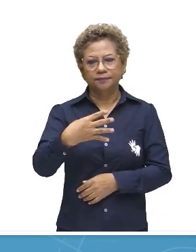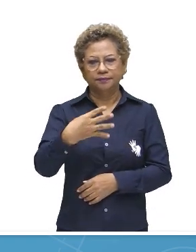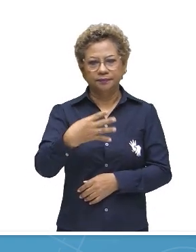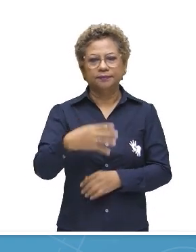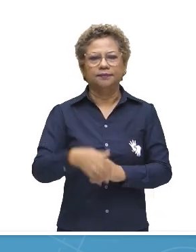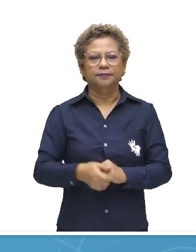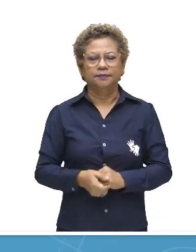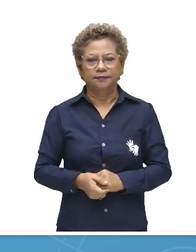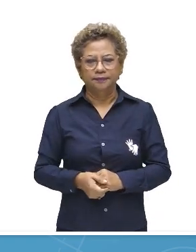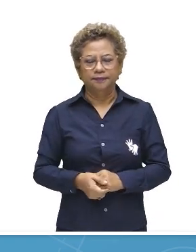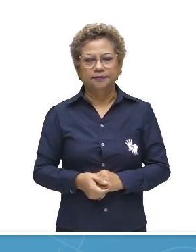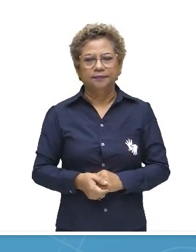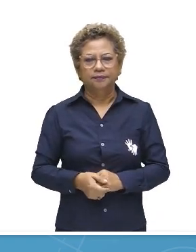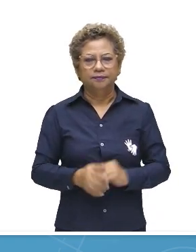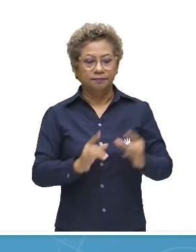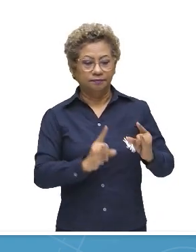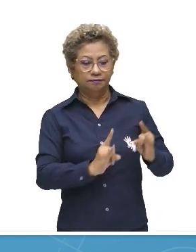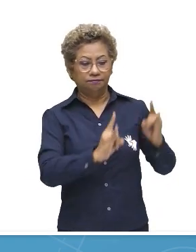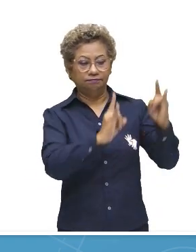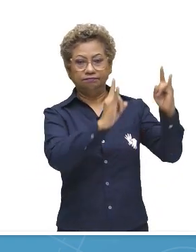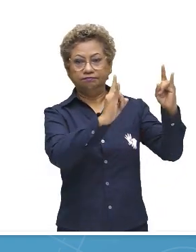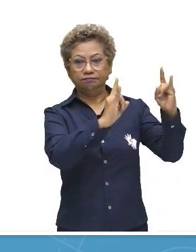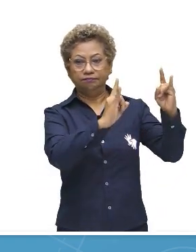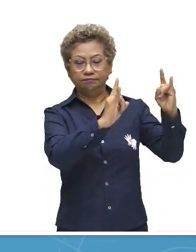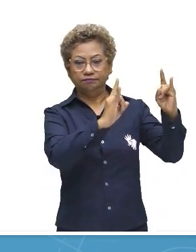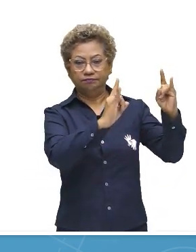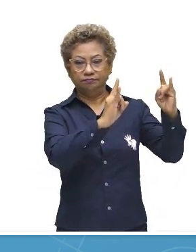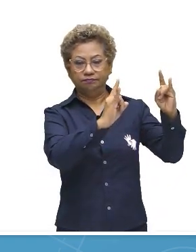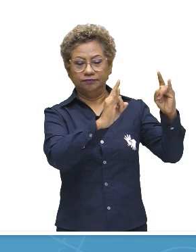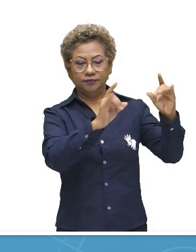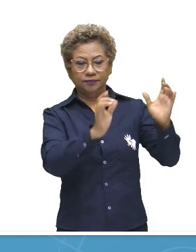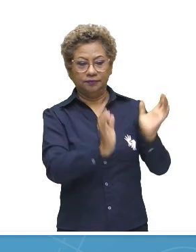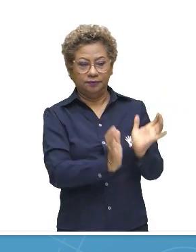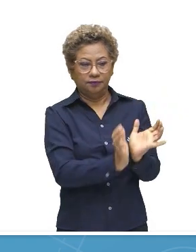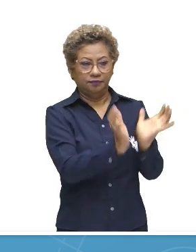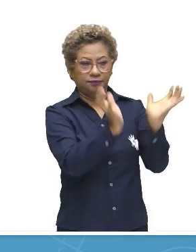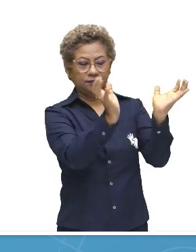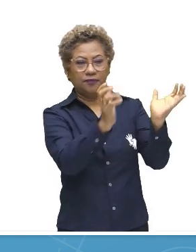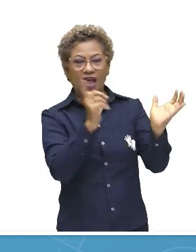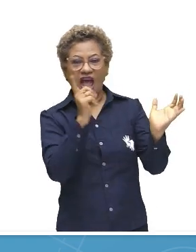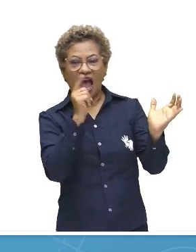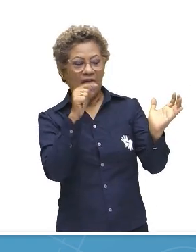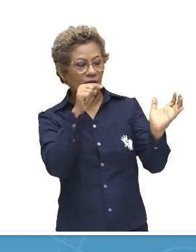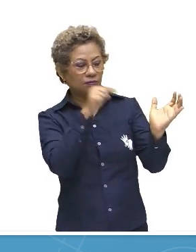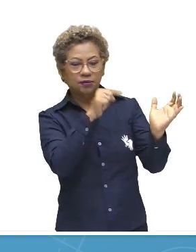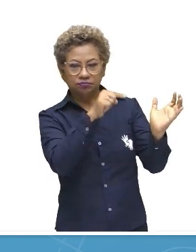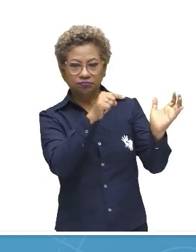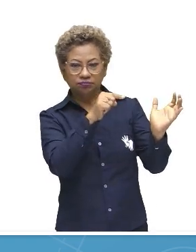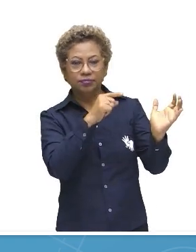determinado condomínio trocou seu reservatório de água com capacidade de 15 mil litros,